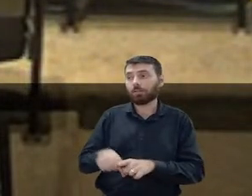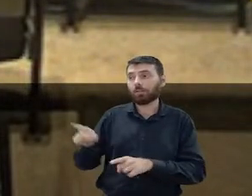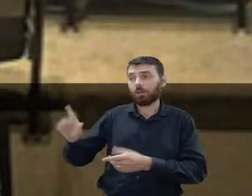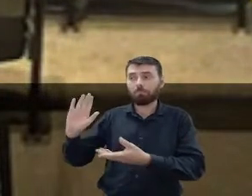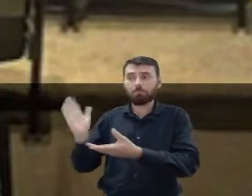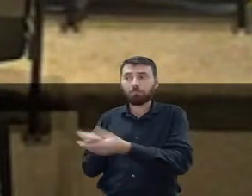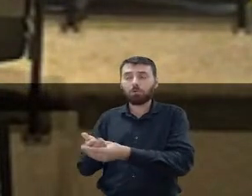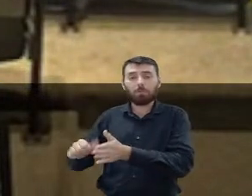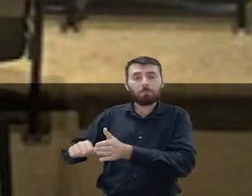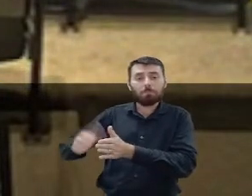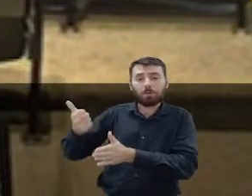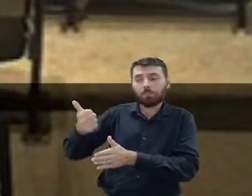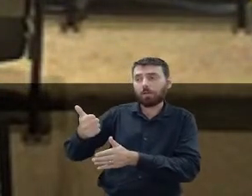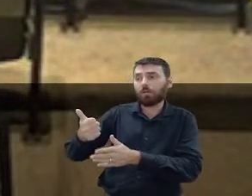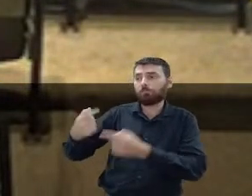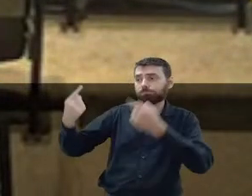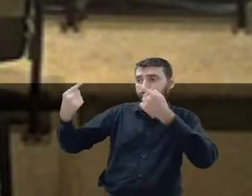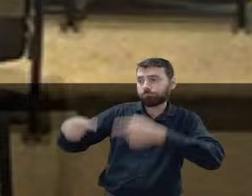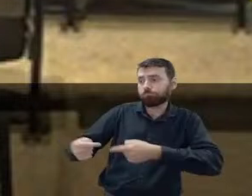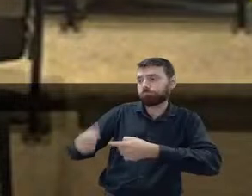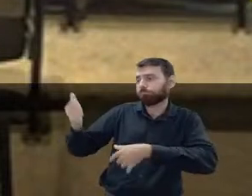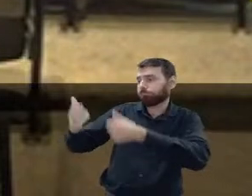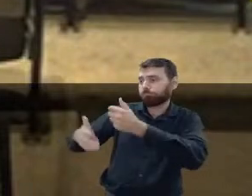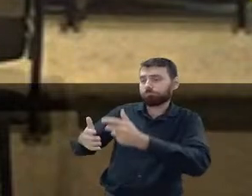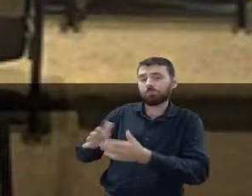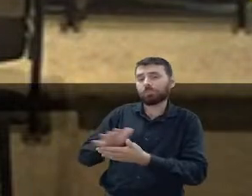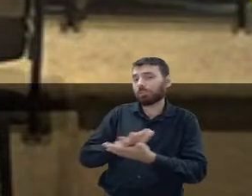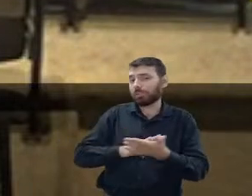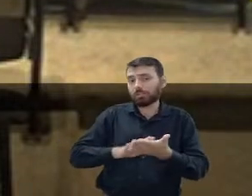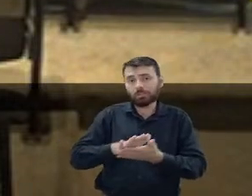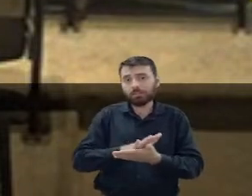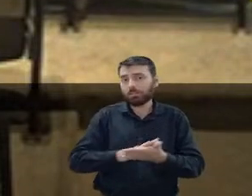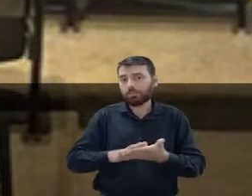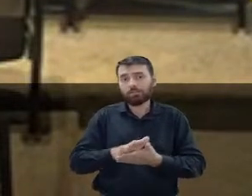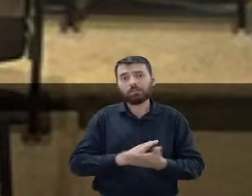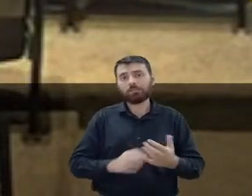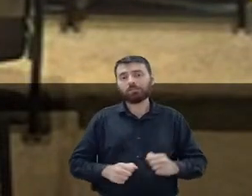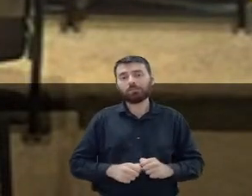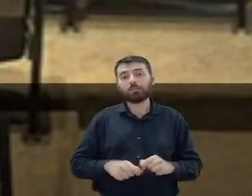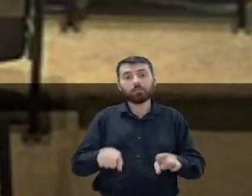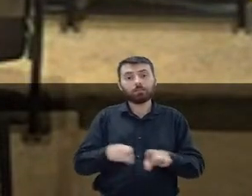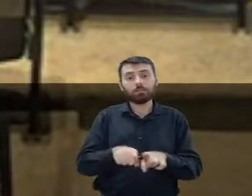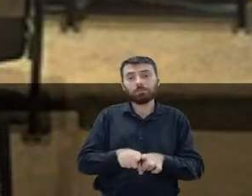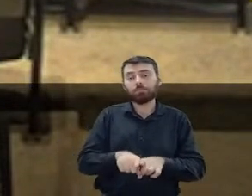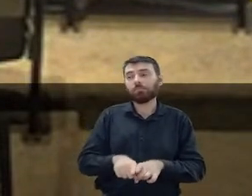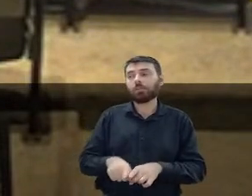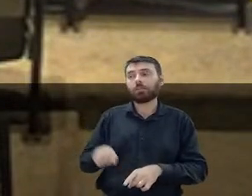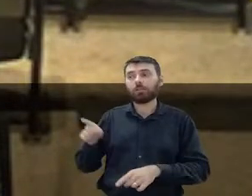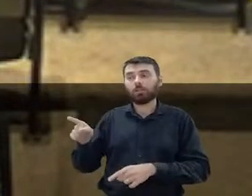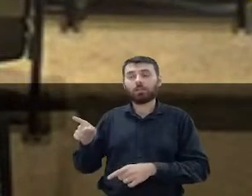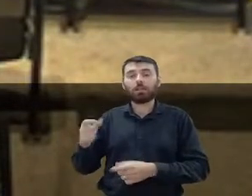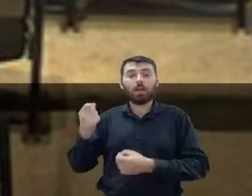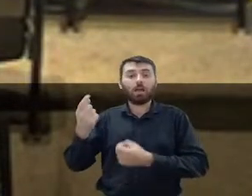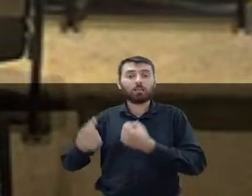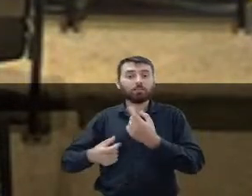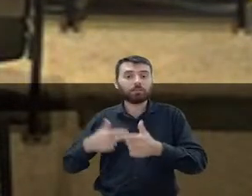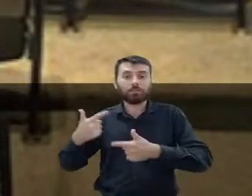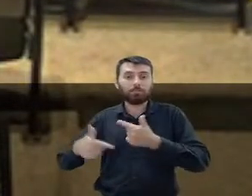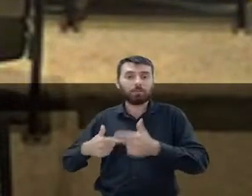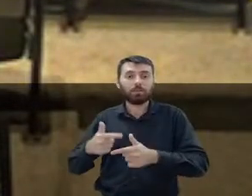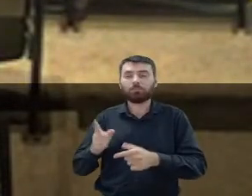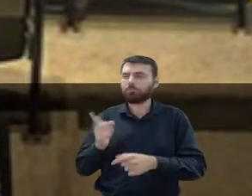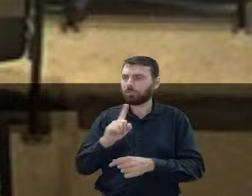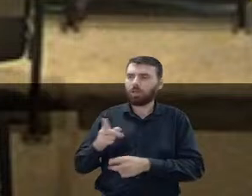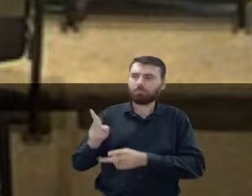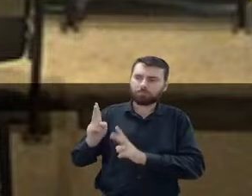Nem mesmo impugnou os requisitos da pessoalidade e da não eventualidade. Ao contrário do entendimento da